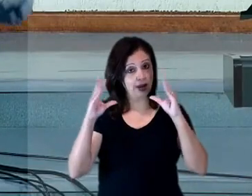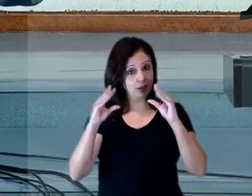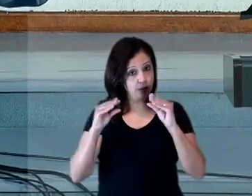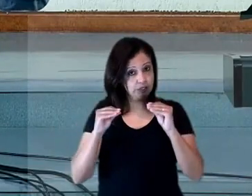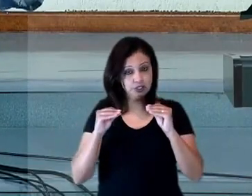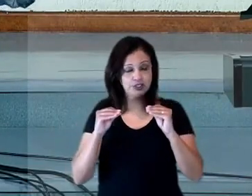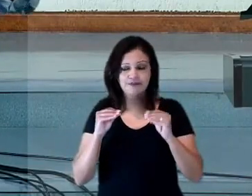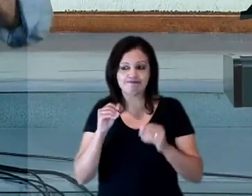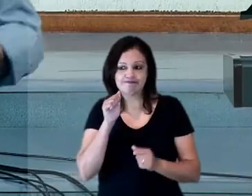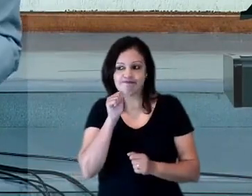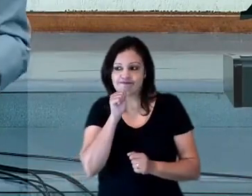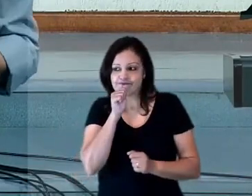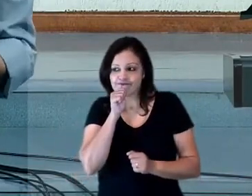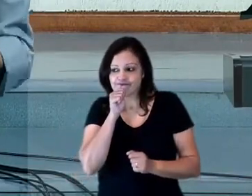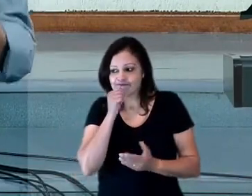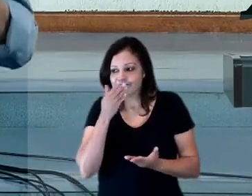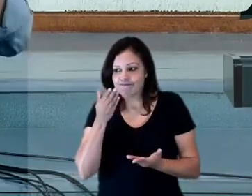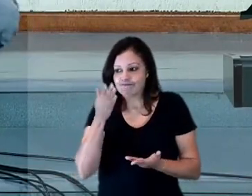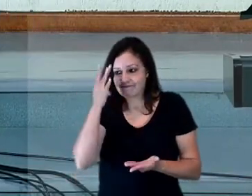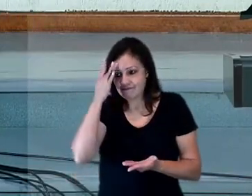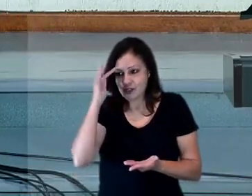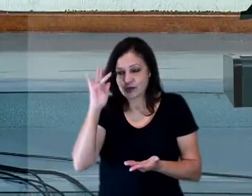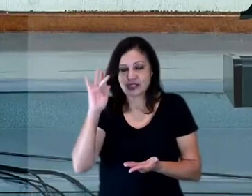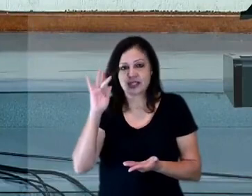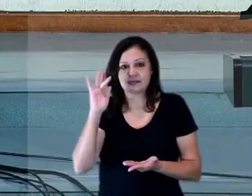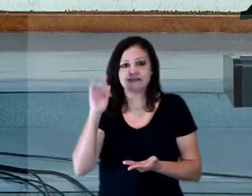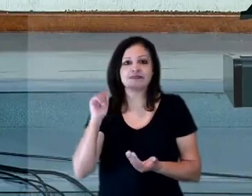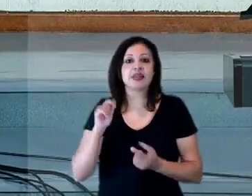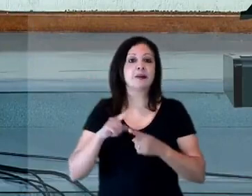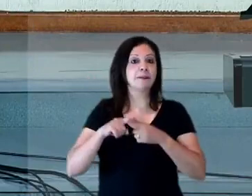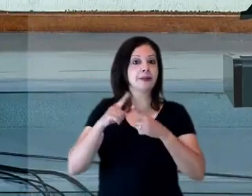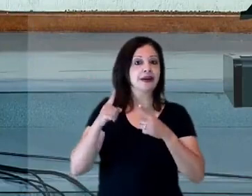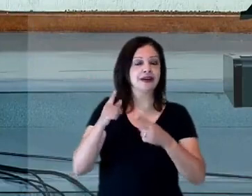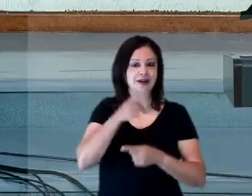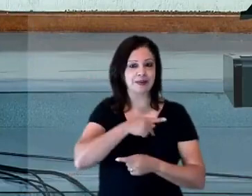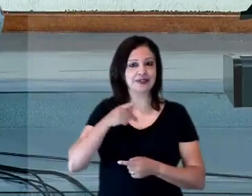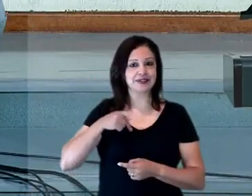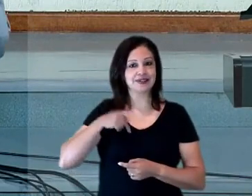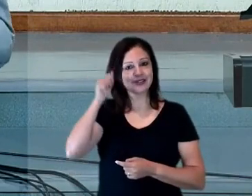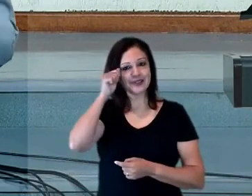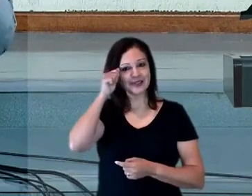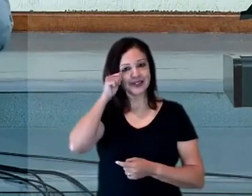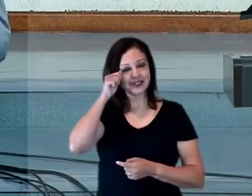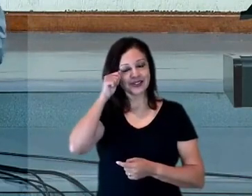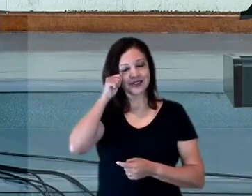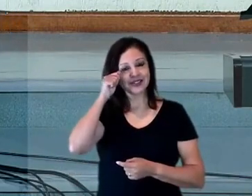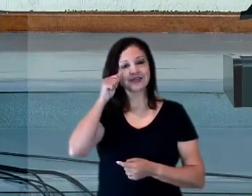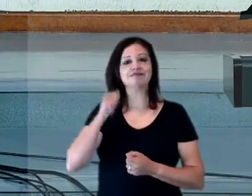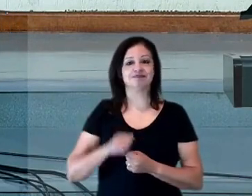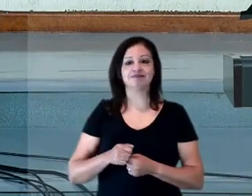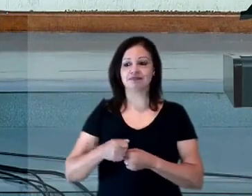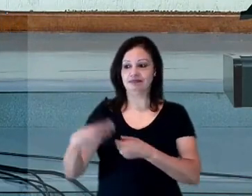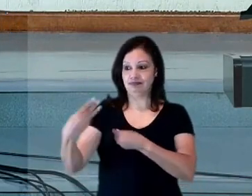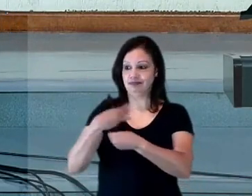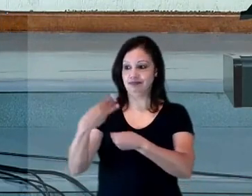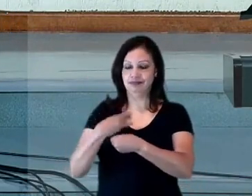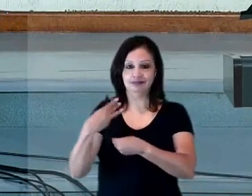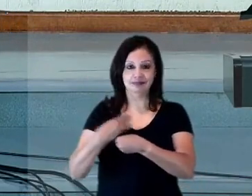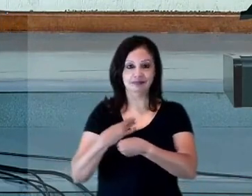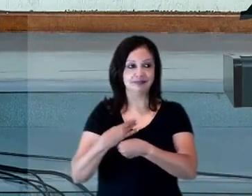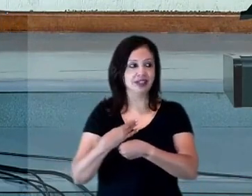favor, nos posicione aí no chat. Conte, pastor Ageu, se estiver nos ouvindo, nos conte. Nós esperamos que a irmã Leila já